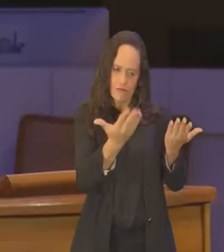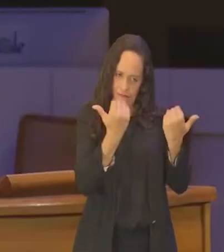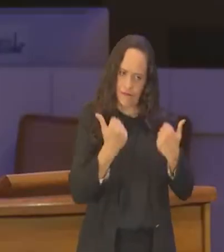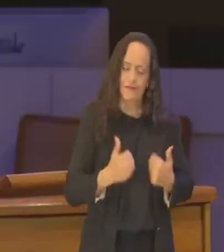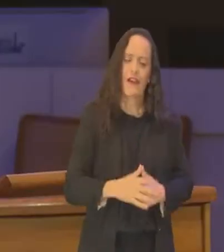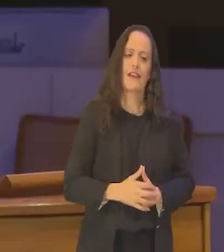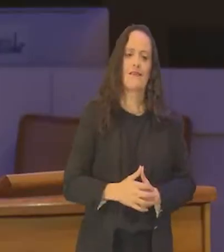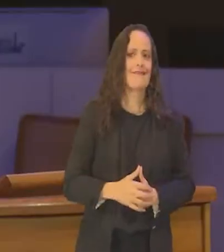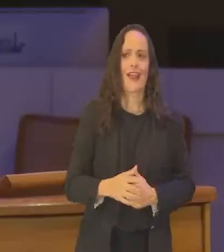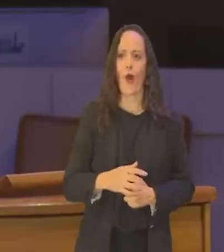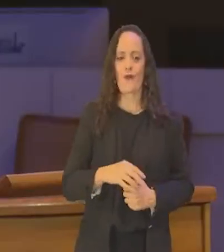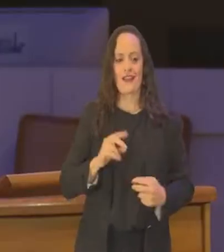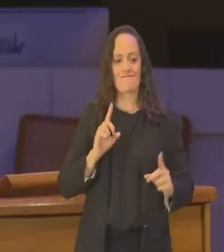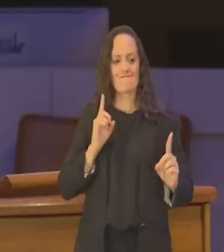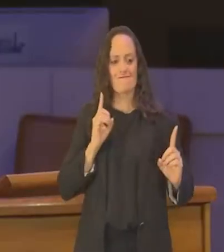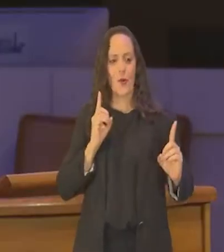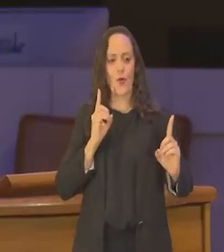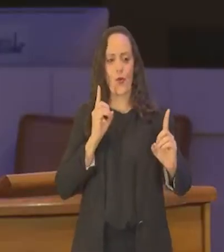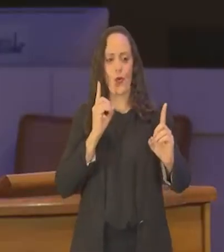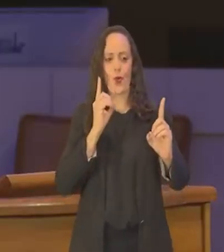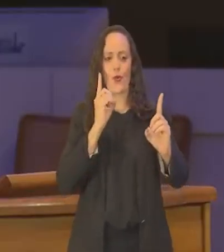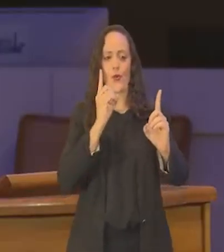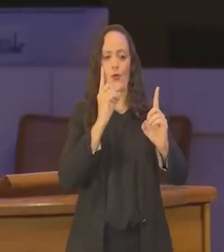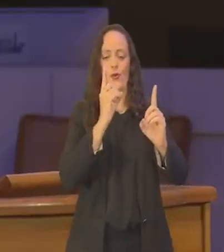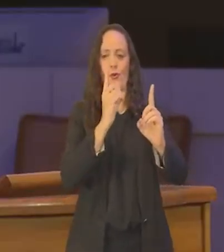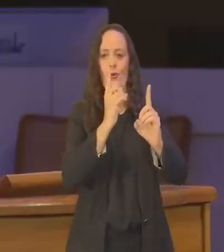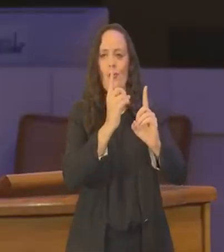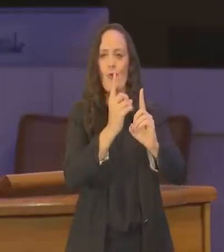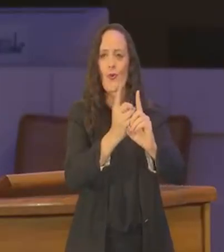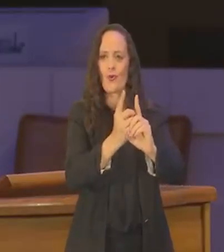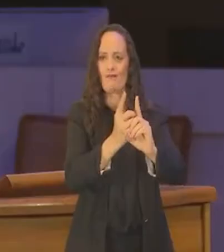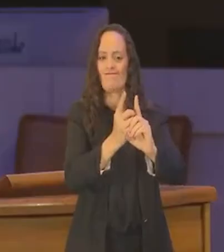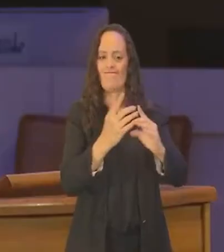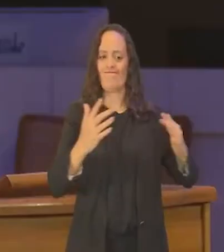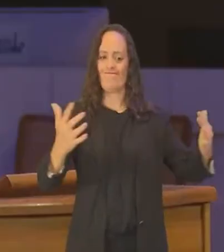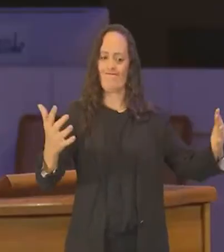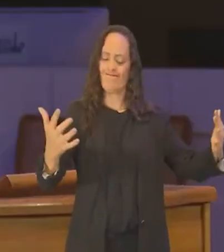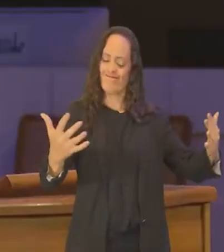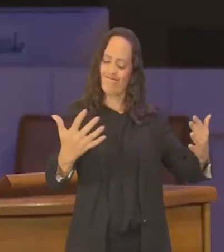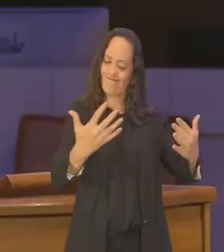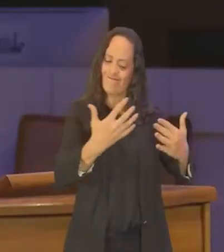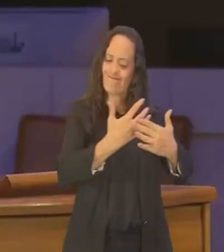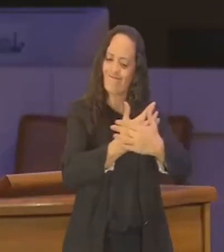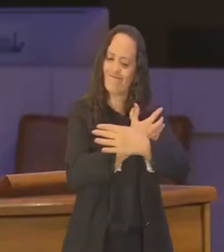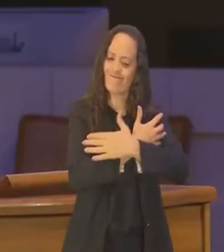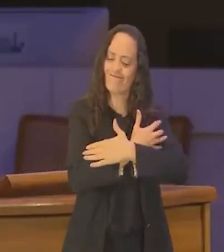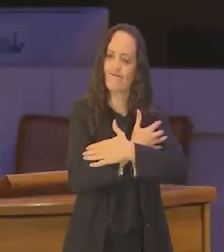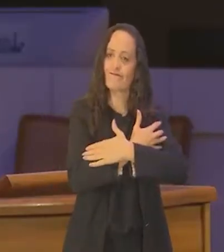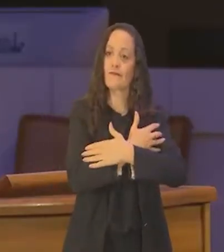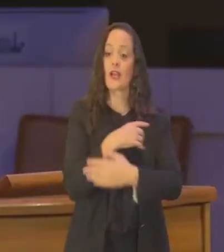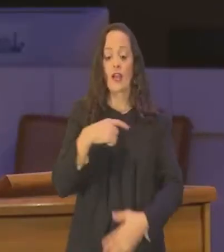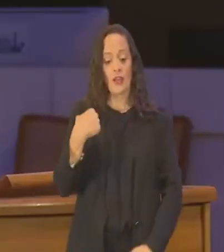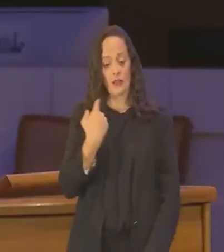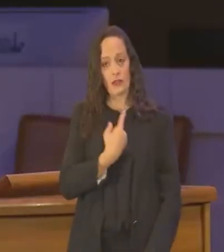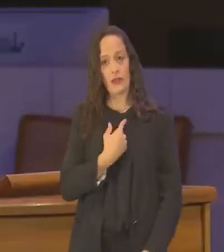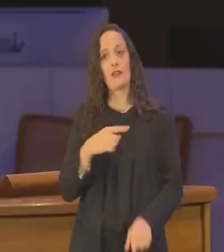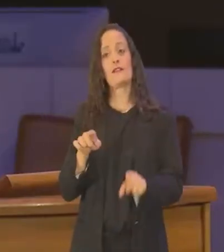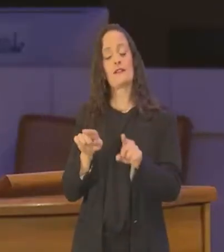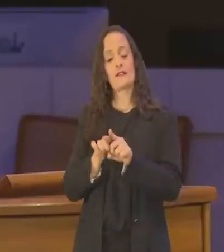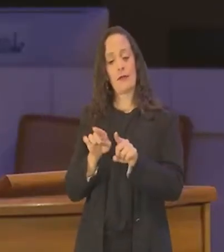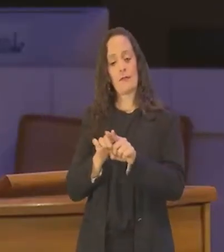Ele sai em direção. A primeira decisão do nosso coração